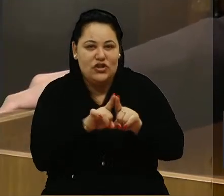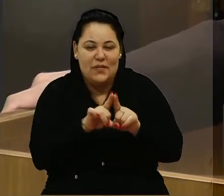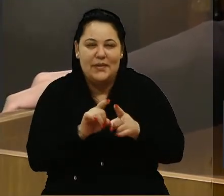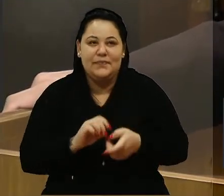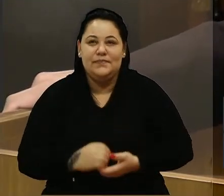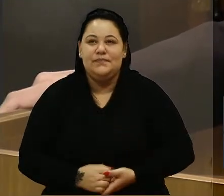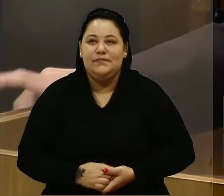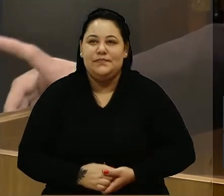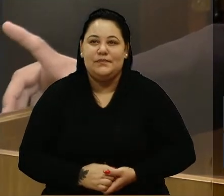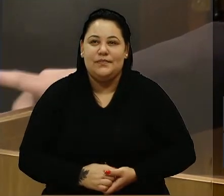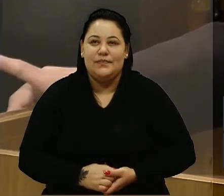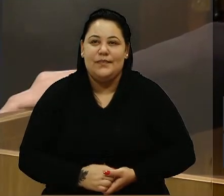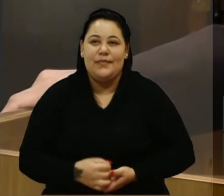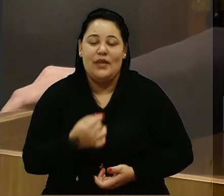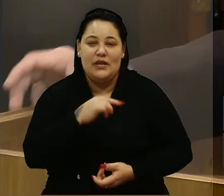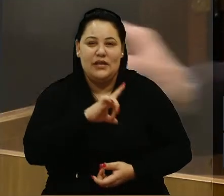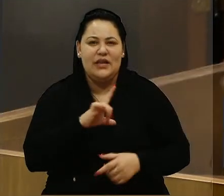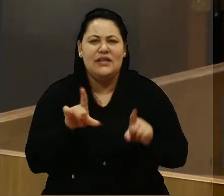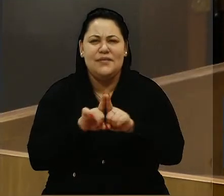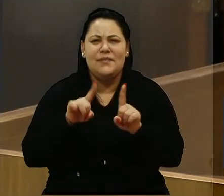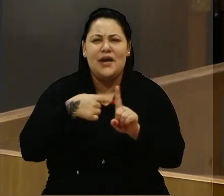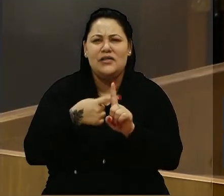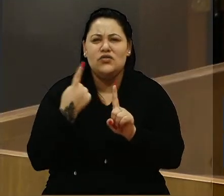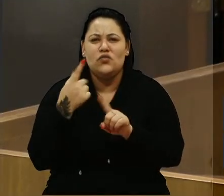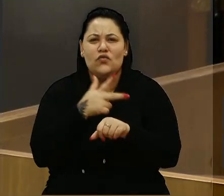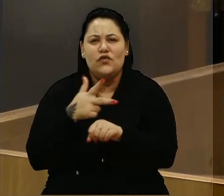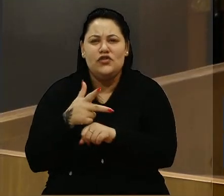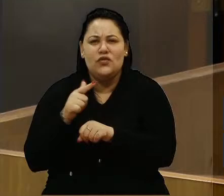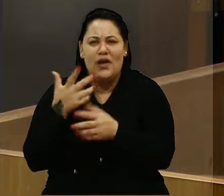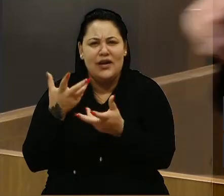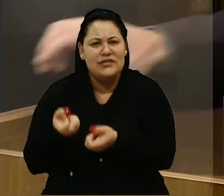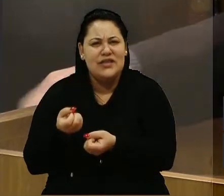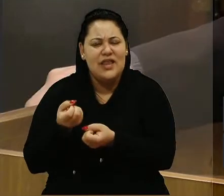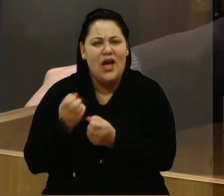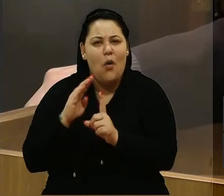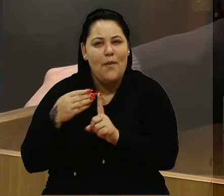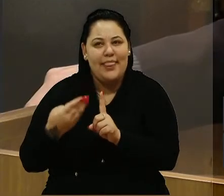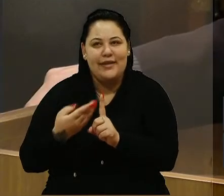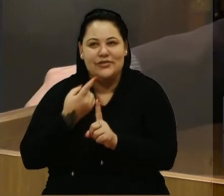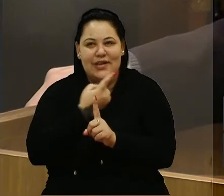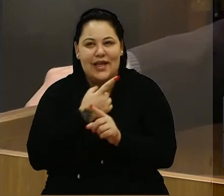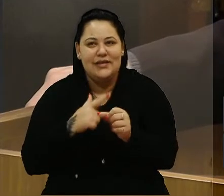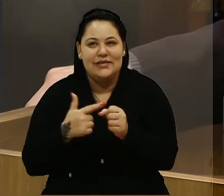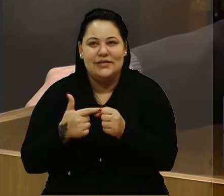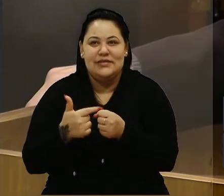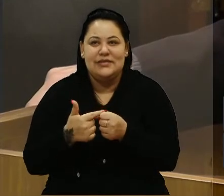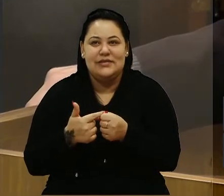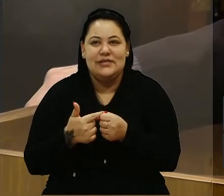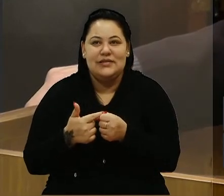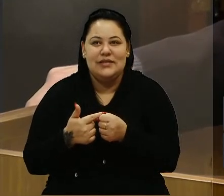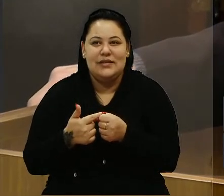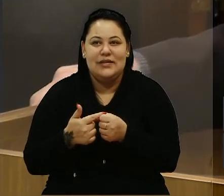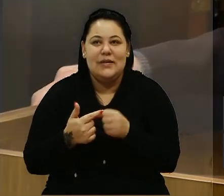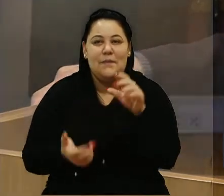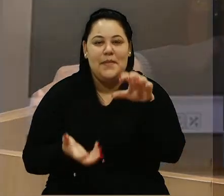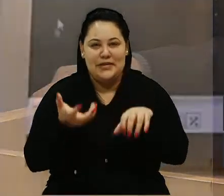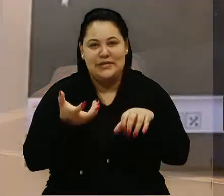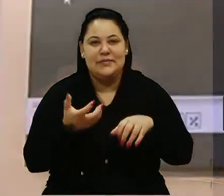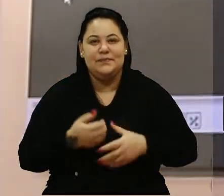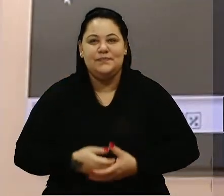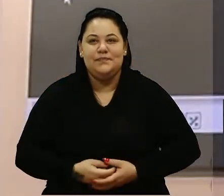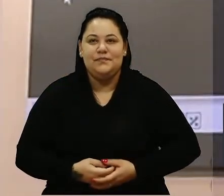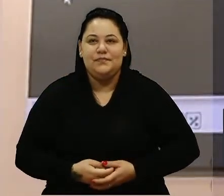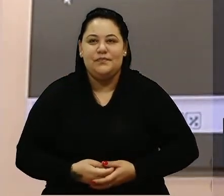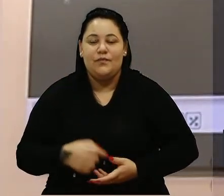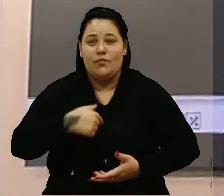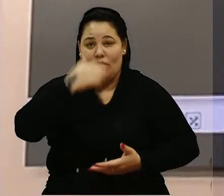E deve também ter mais um vídeo, acho que é da homenagem recebida lá na cidade, eu acredito lá em Brasília. Que o nosso Rio